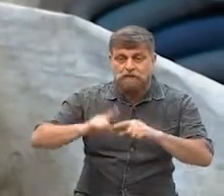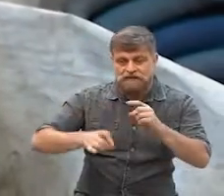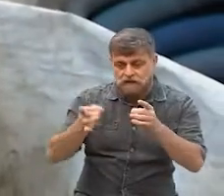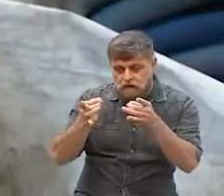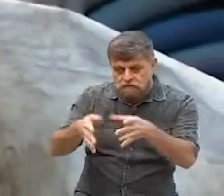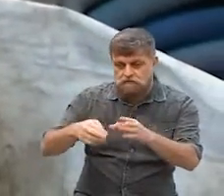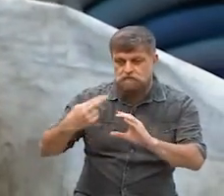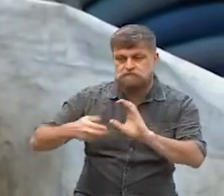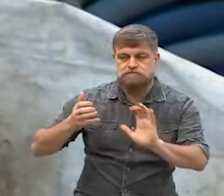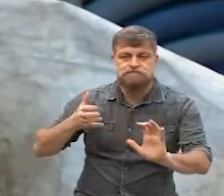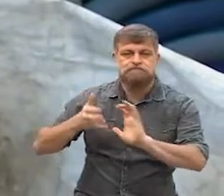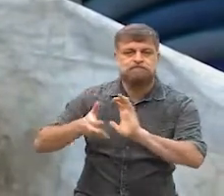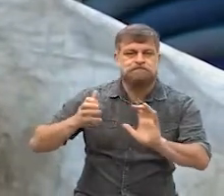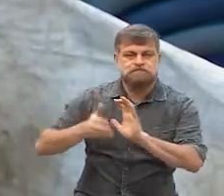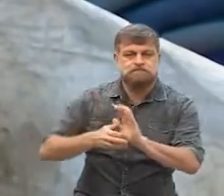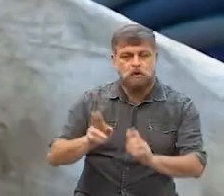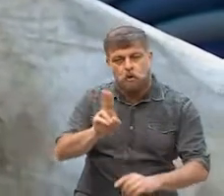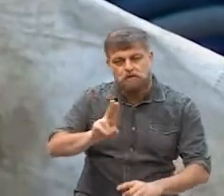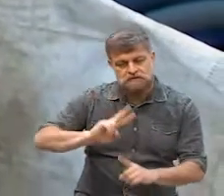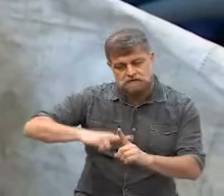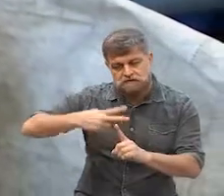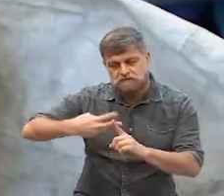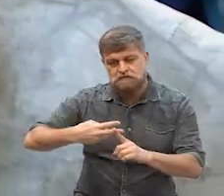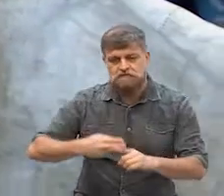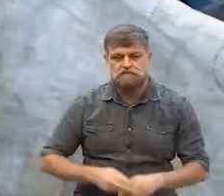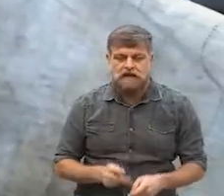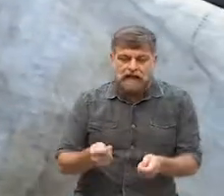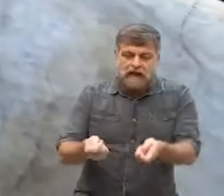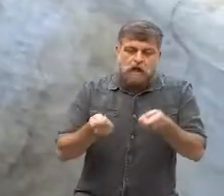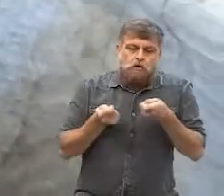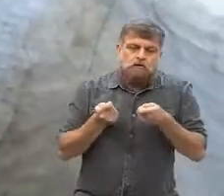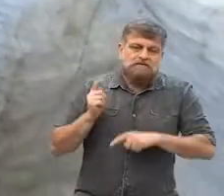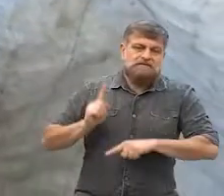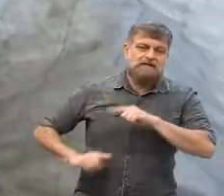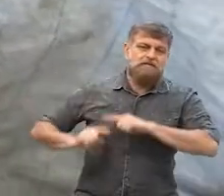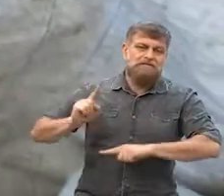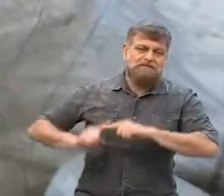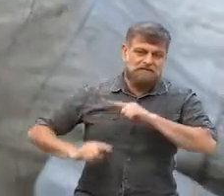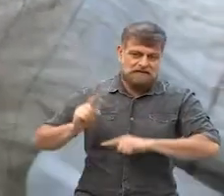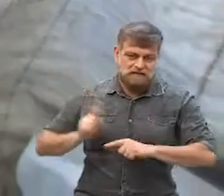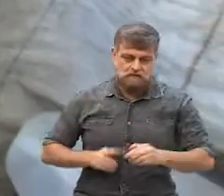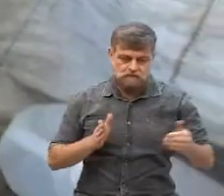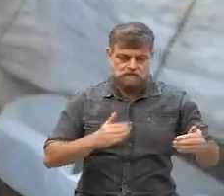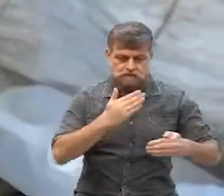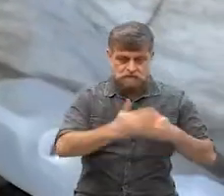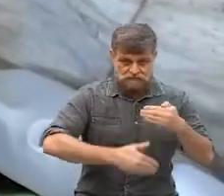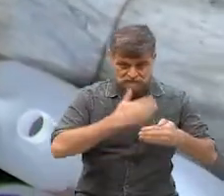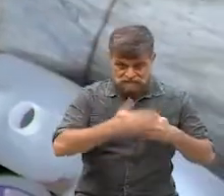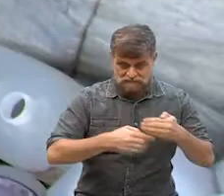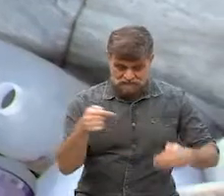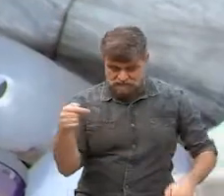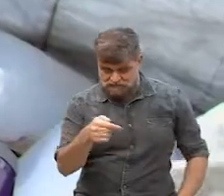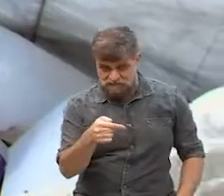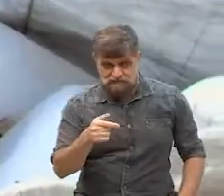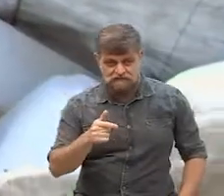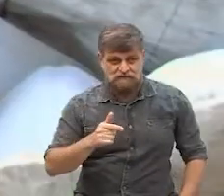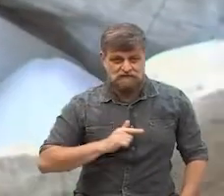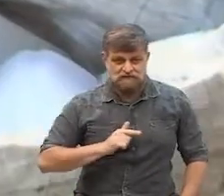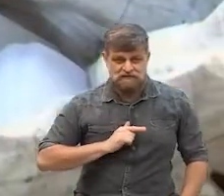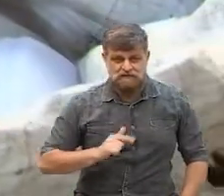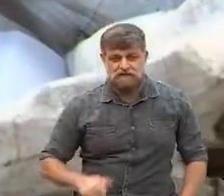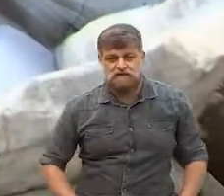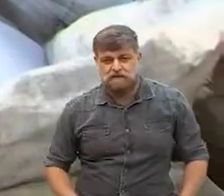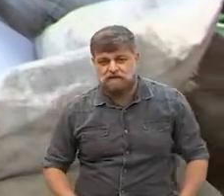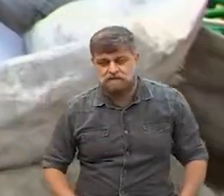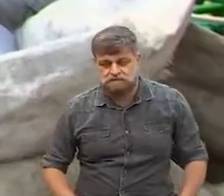você está reciclando o material e economizando um monte de recurso, né? E a embalagem, se você vê, ela tem, vamos falar